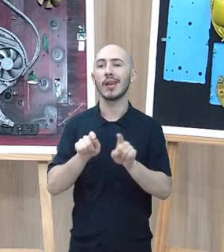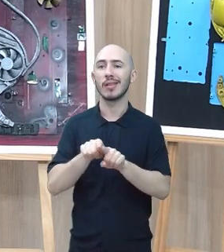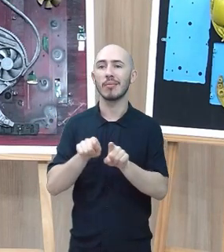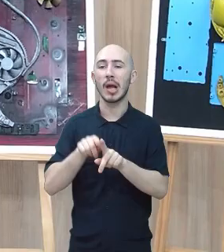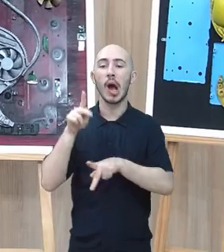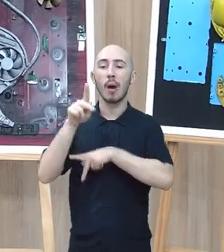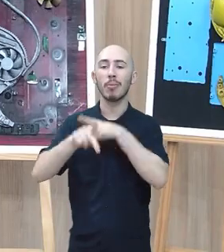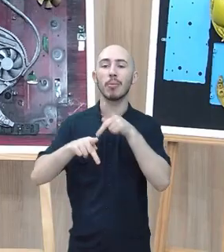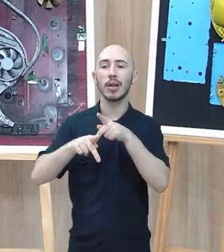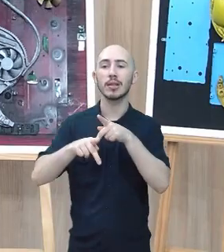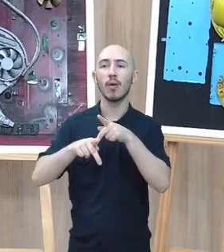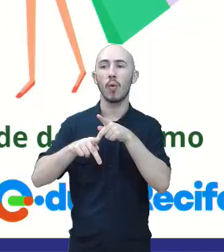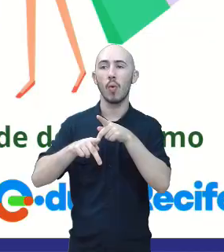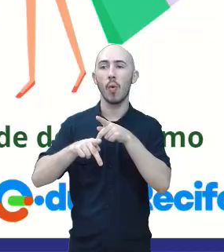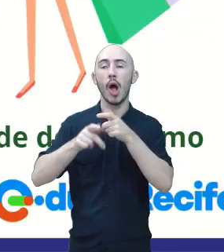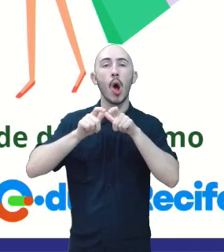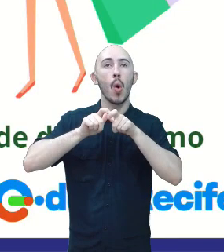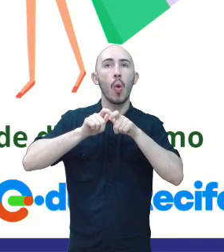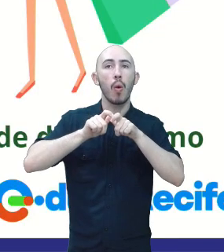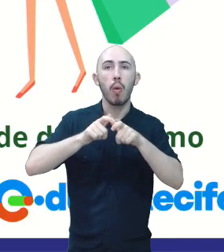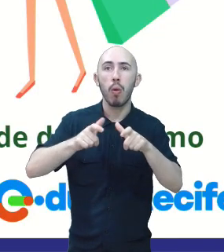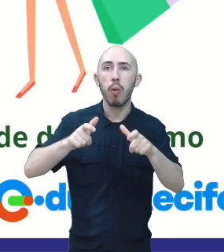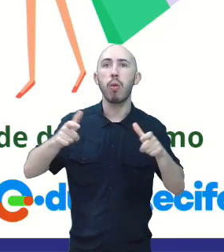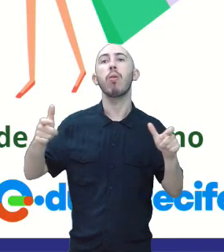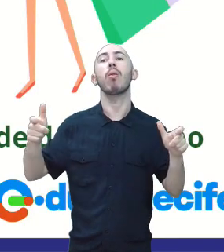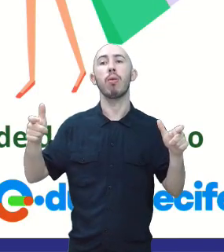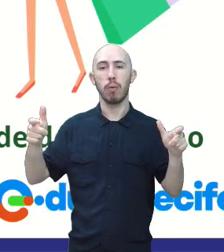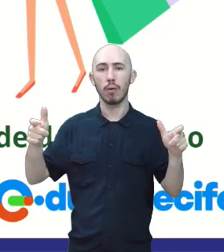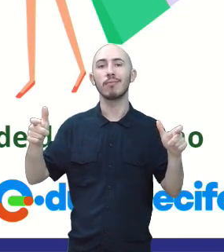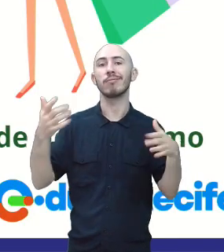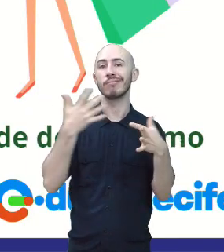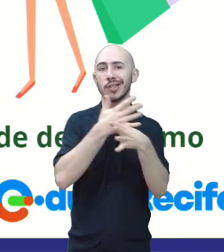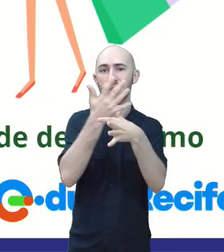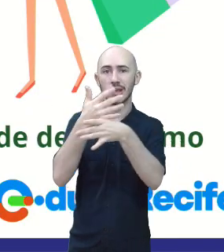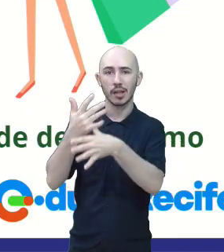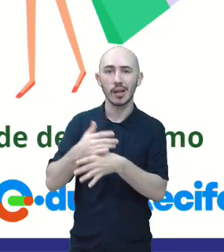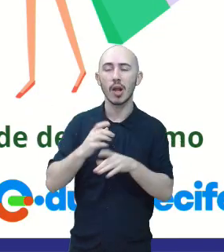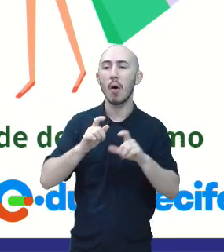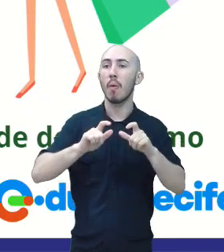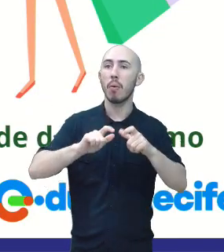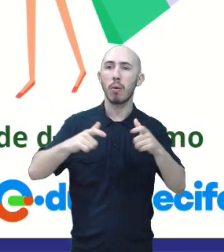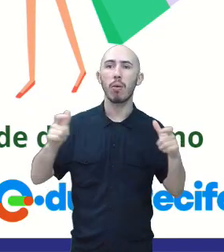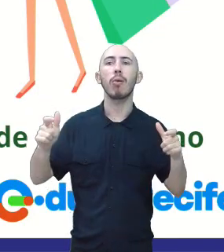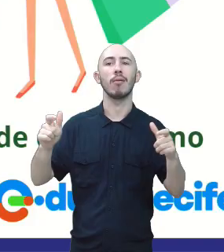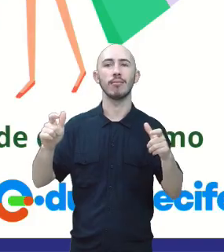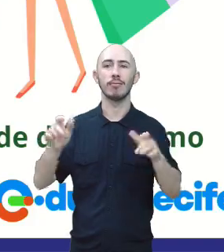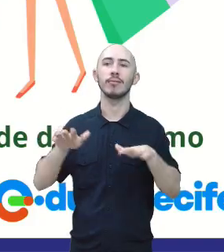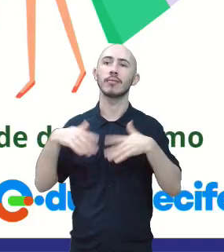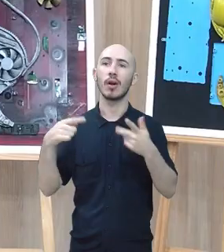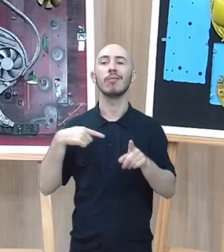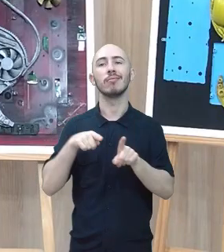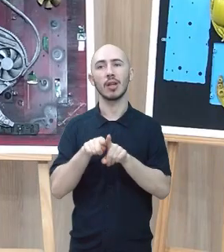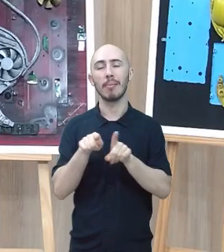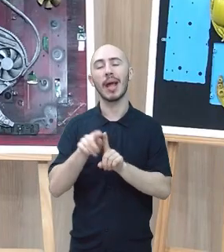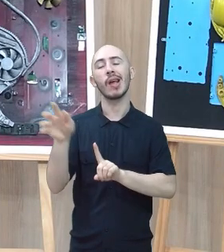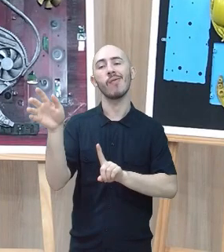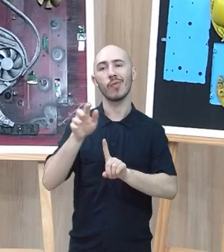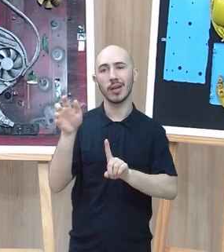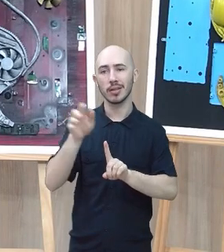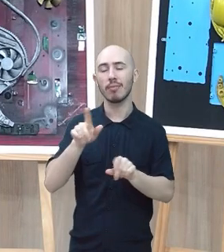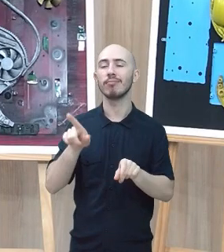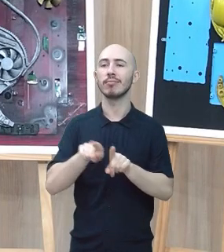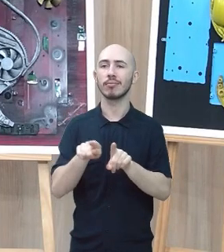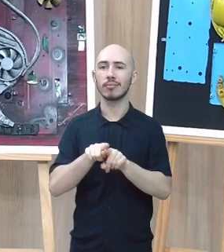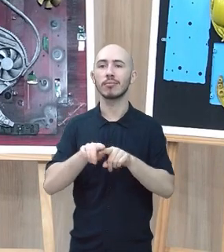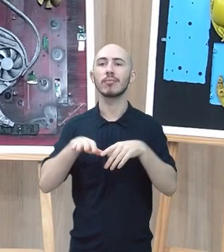populacional nas cidades, né? A gente vê um aumento crescente da população e isso também causa impacto, porque, consequentemente, aumenta